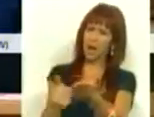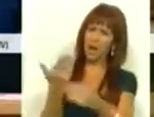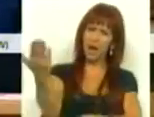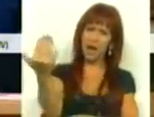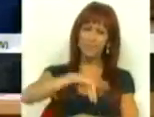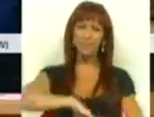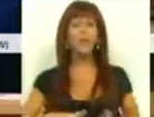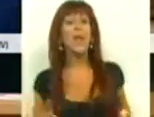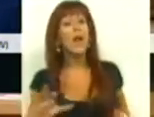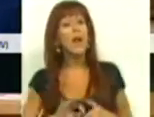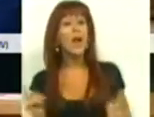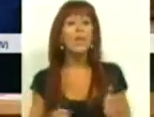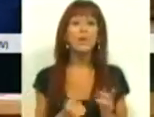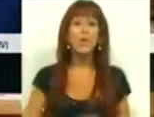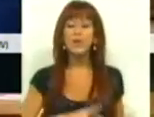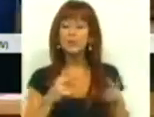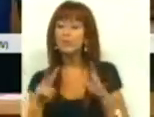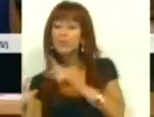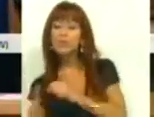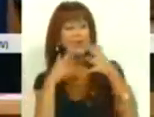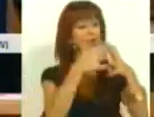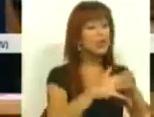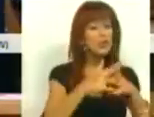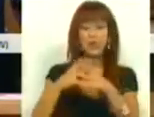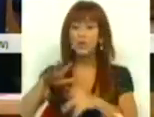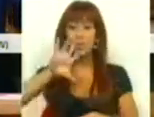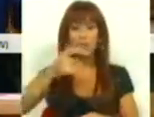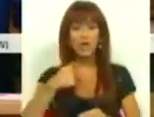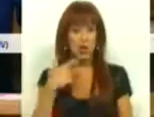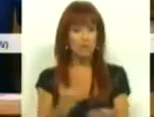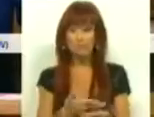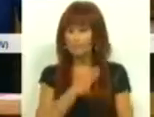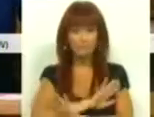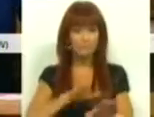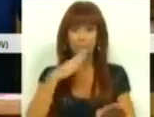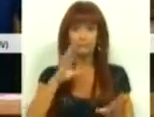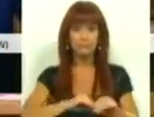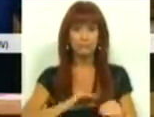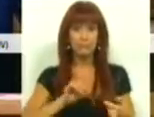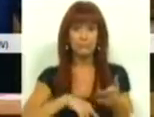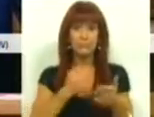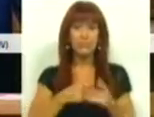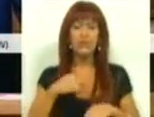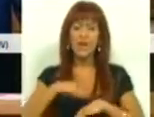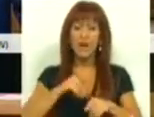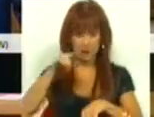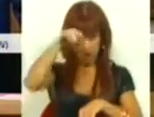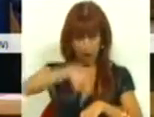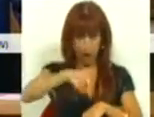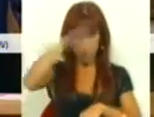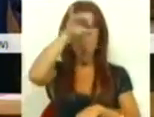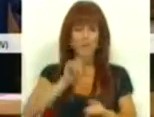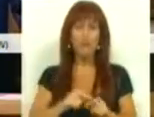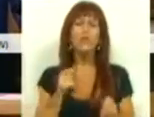aguardava. Quanto à necessária transformação estrutural do país, estamos conversados. Estão hoje a ser realizadas por este